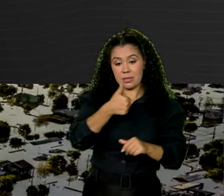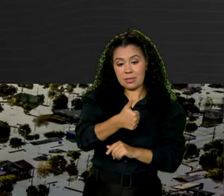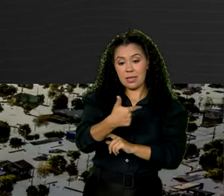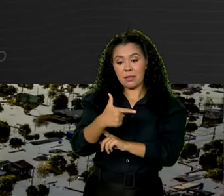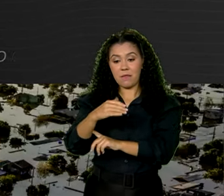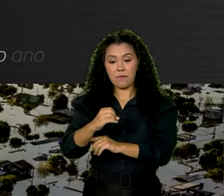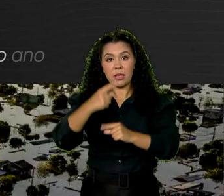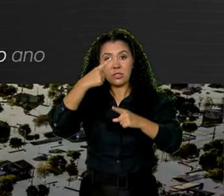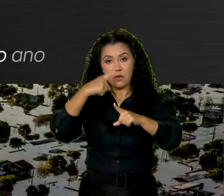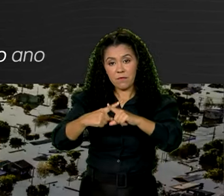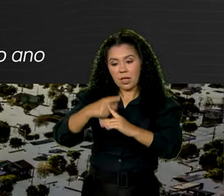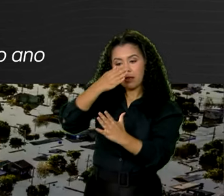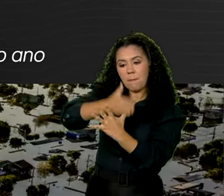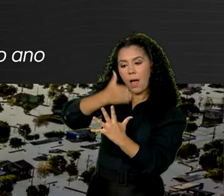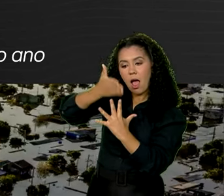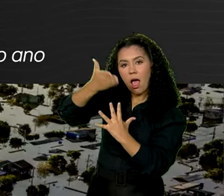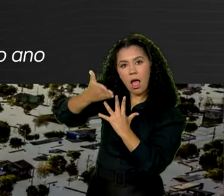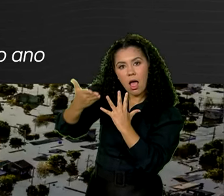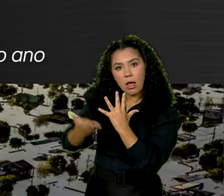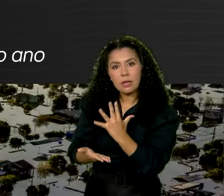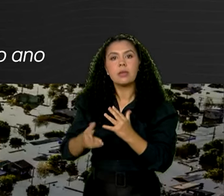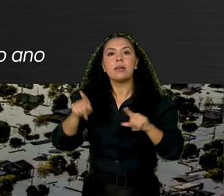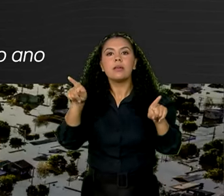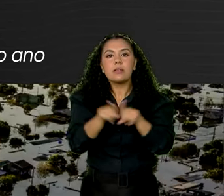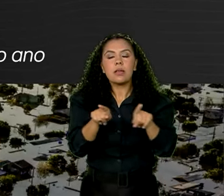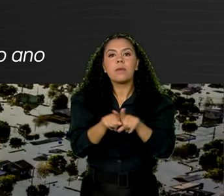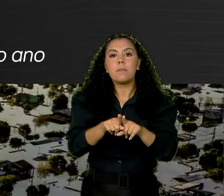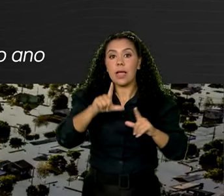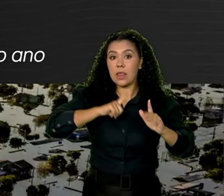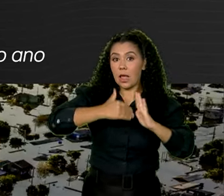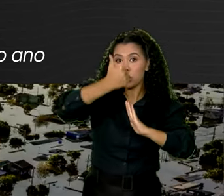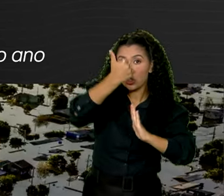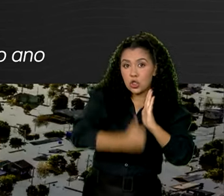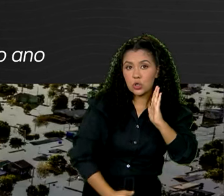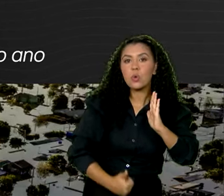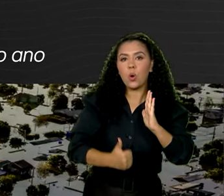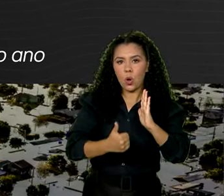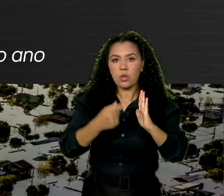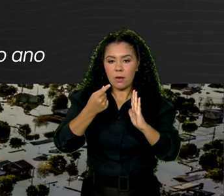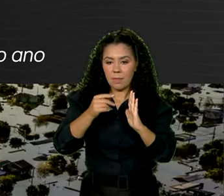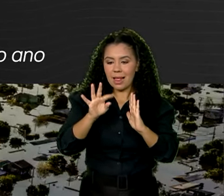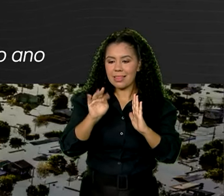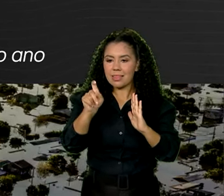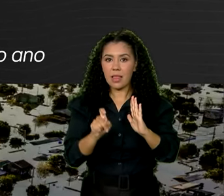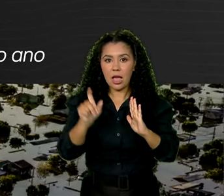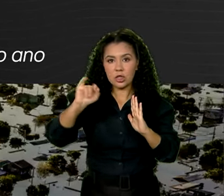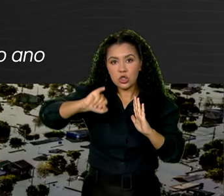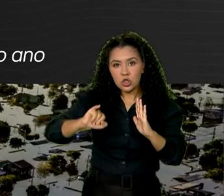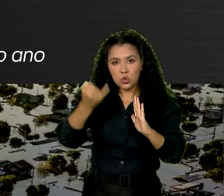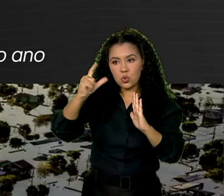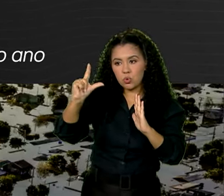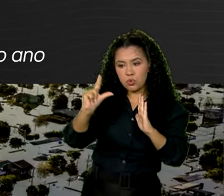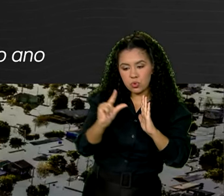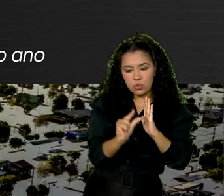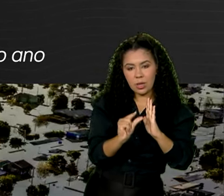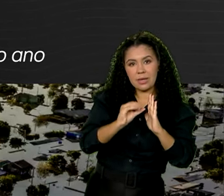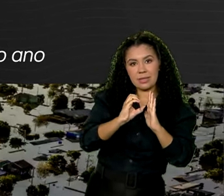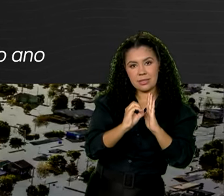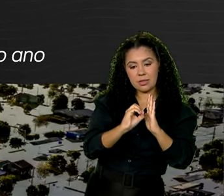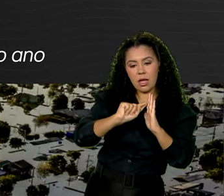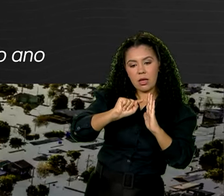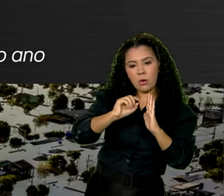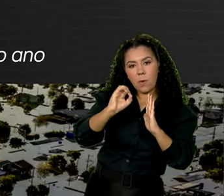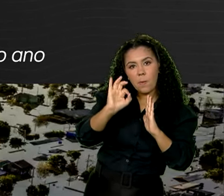até 36 meses de carência, com descontos para reduzir a taxa de juros para